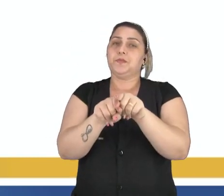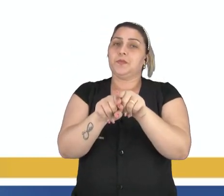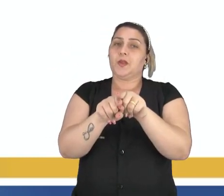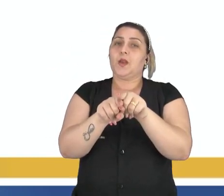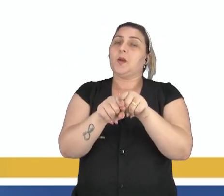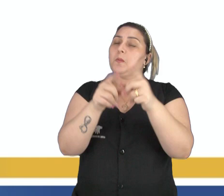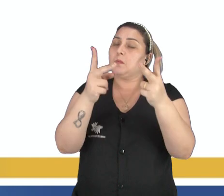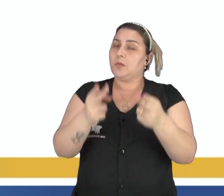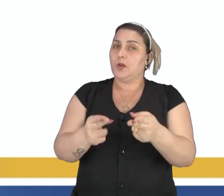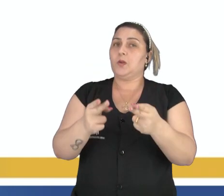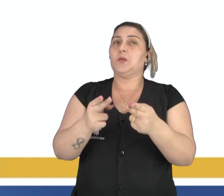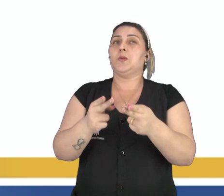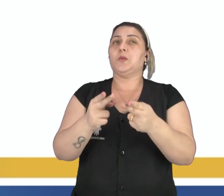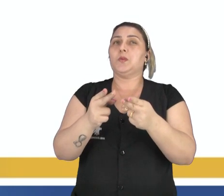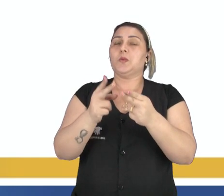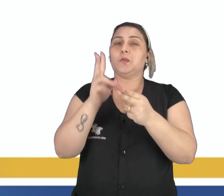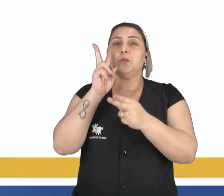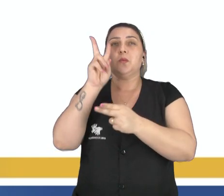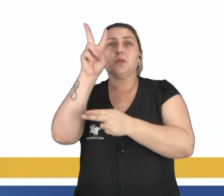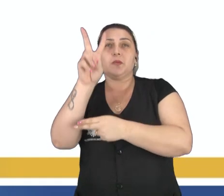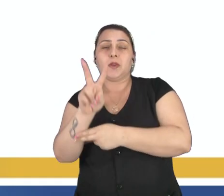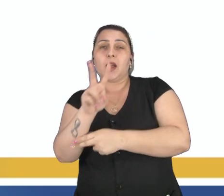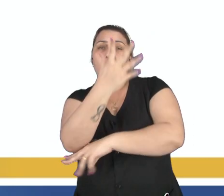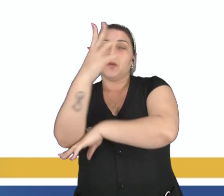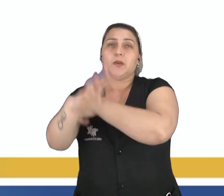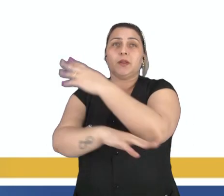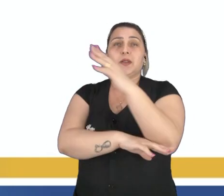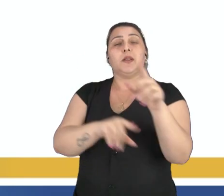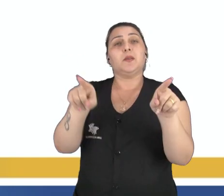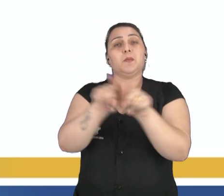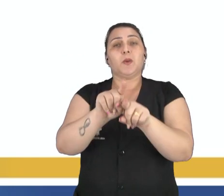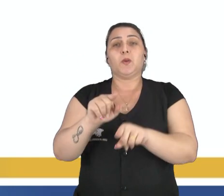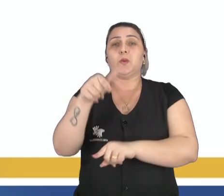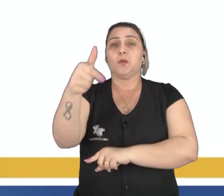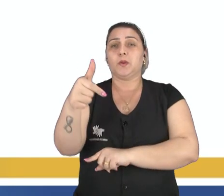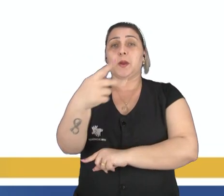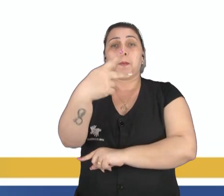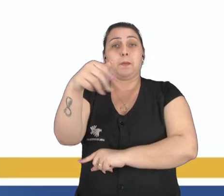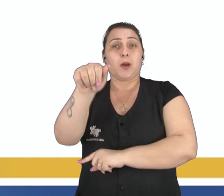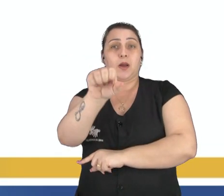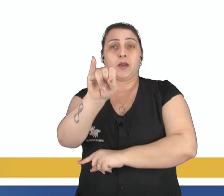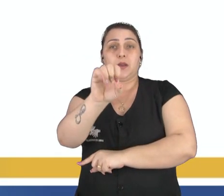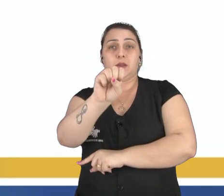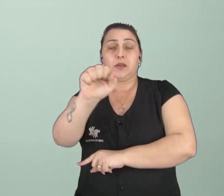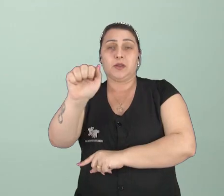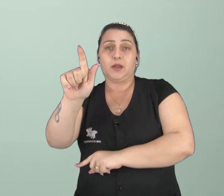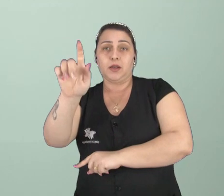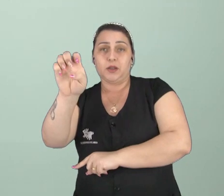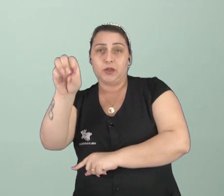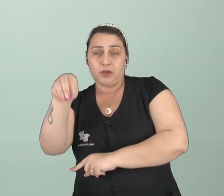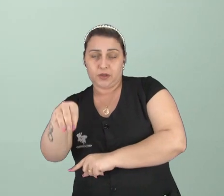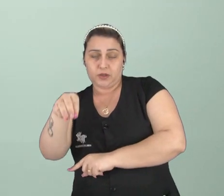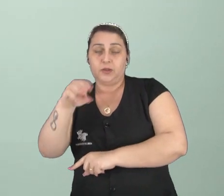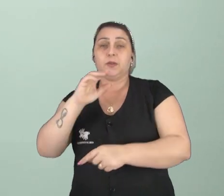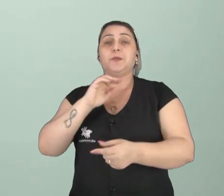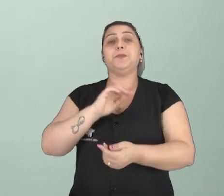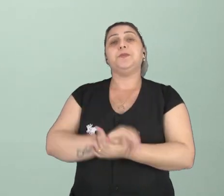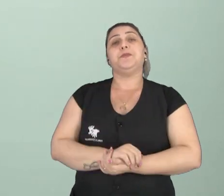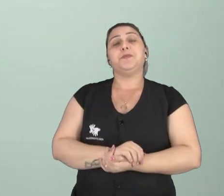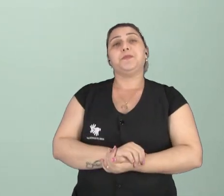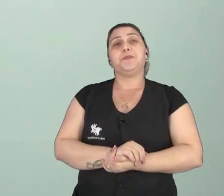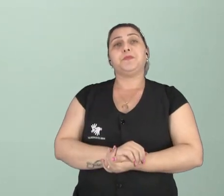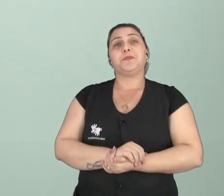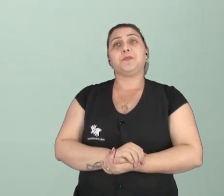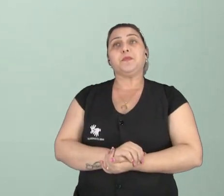mesmo visionário no horizonte, e aqui também outra paisagem. Então a gente tem diversos tipos de paisagem que a gente